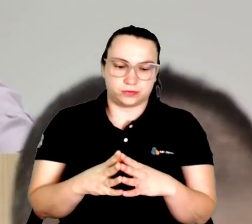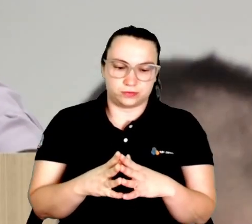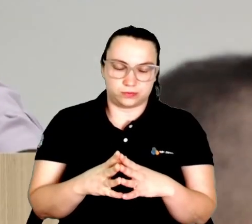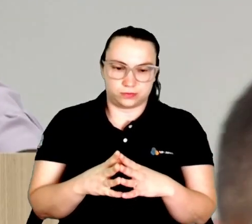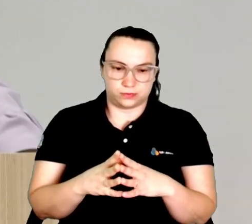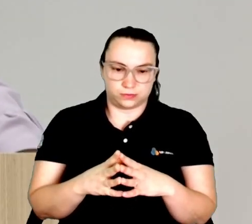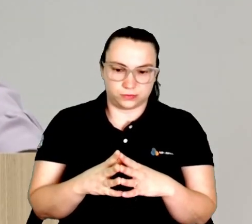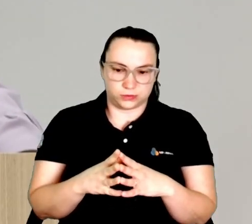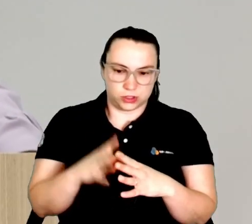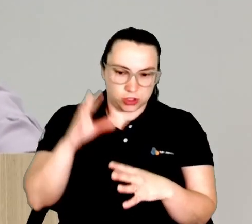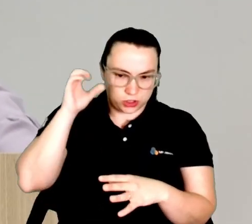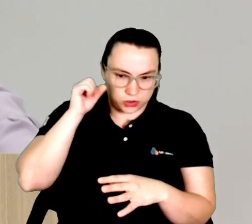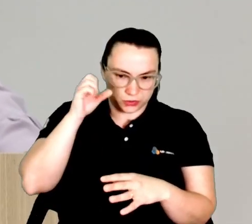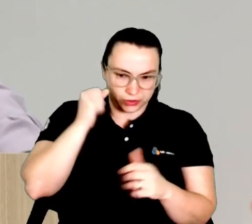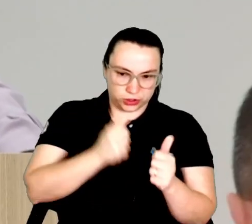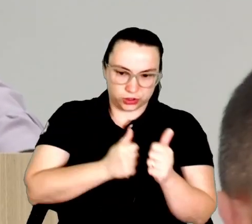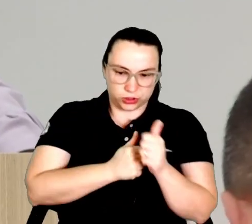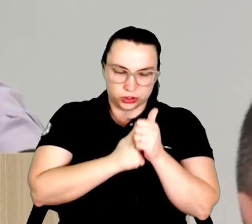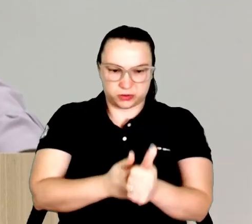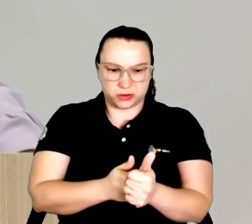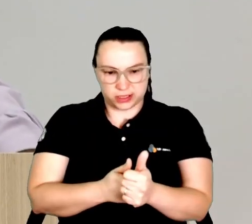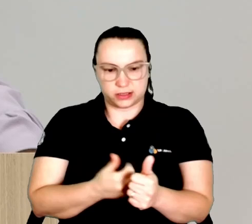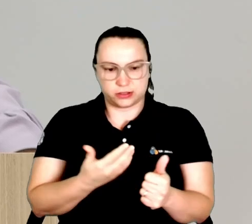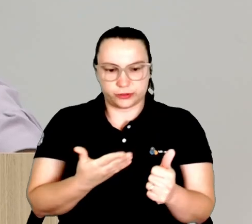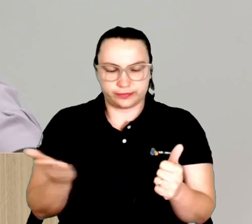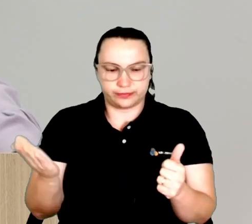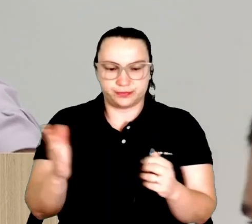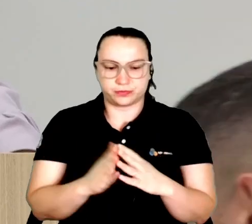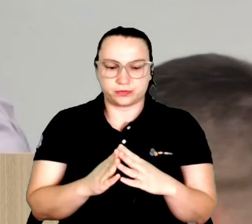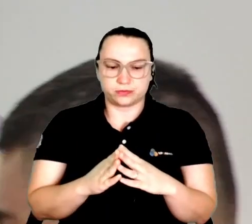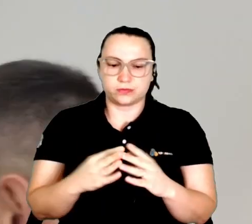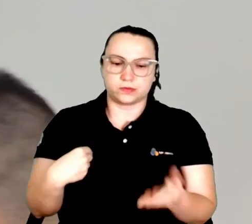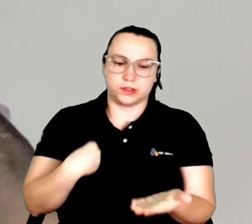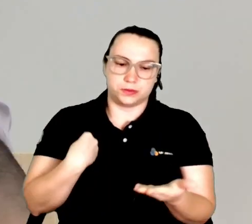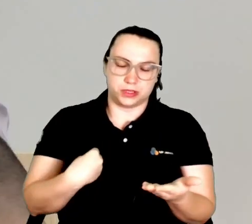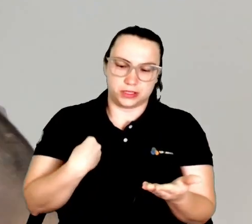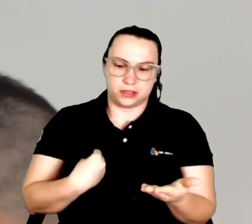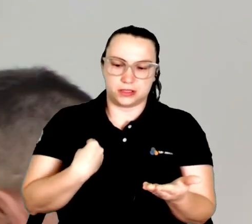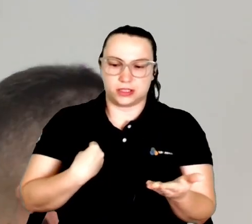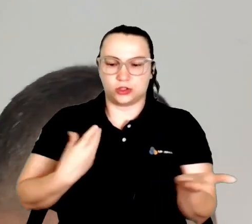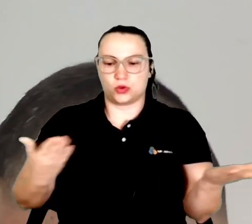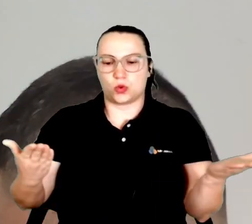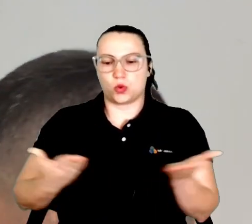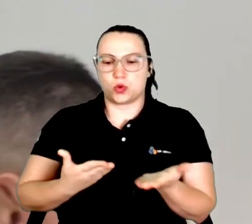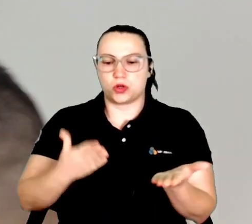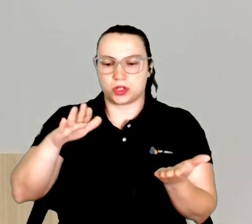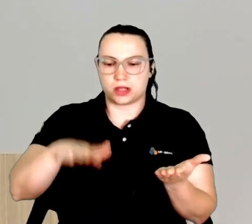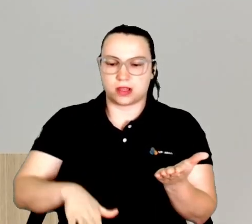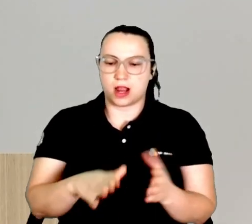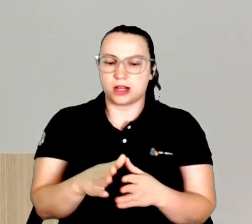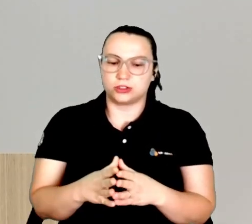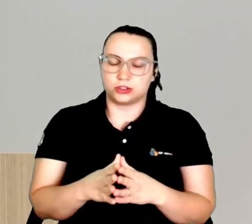ouvinte que nos acompanha, público aqui presente também nessa tarde de hoje.